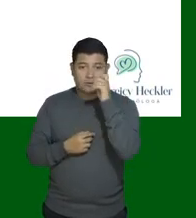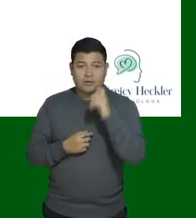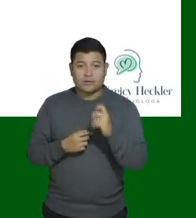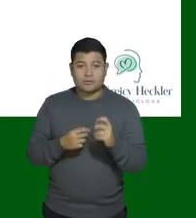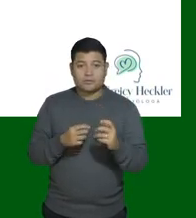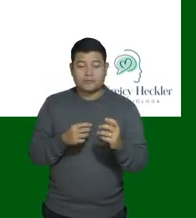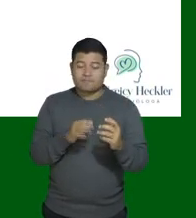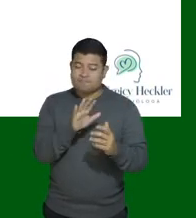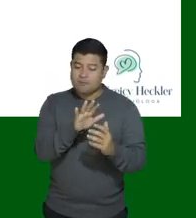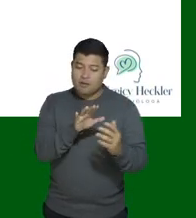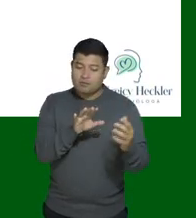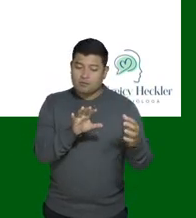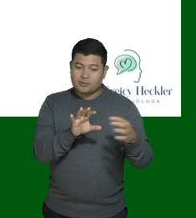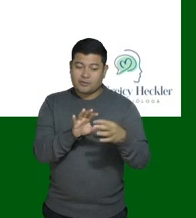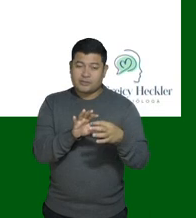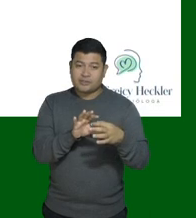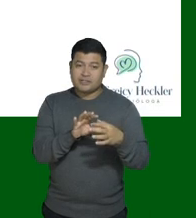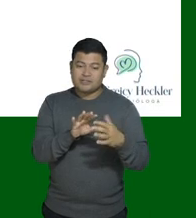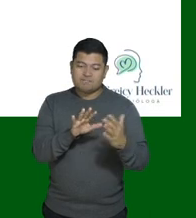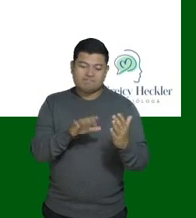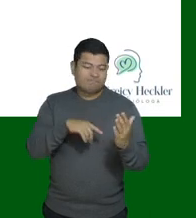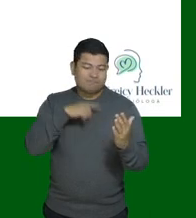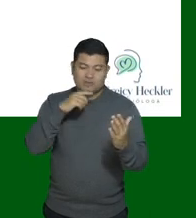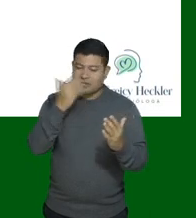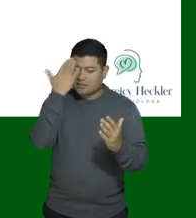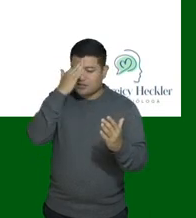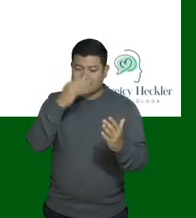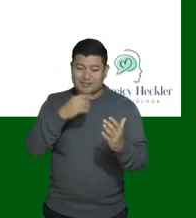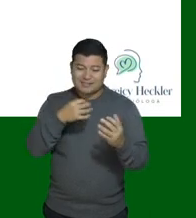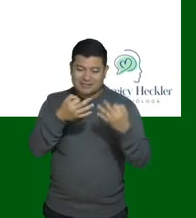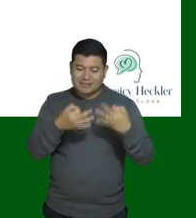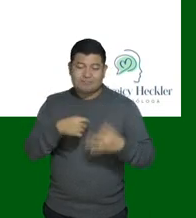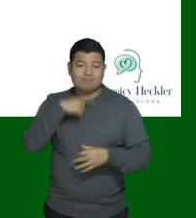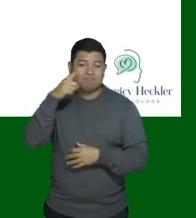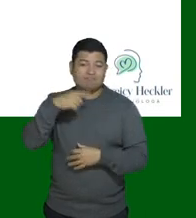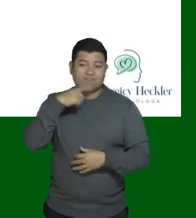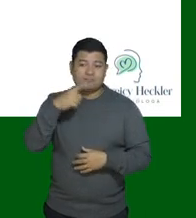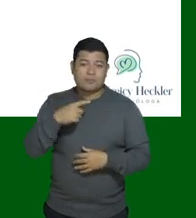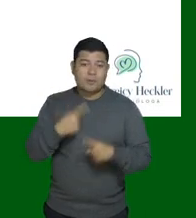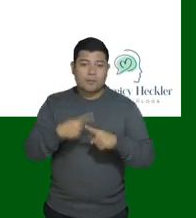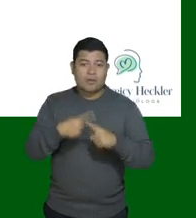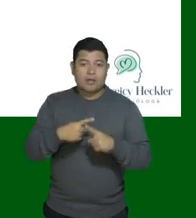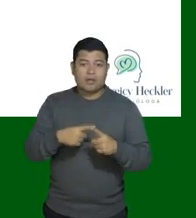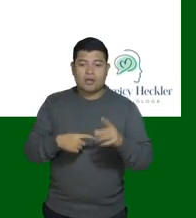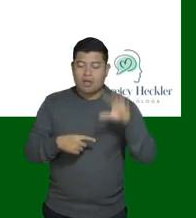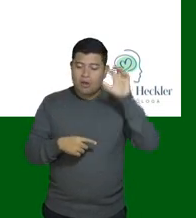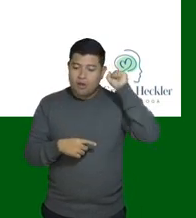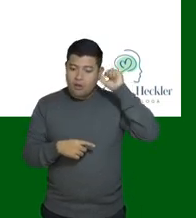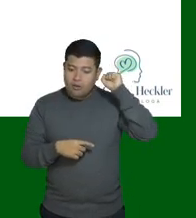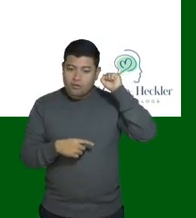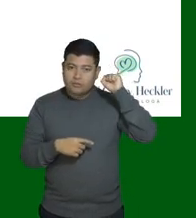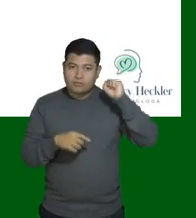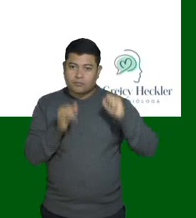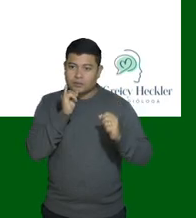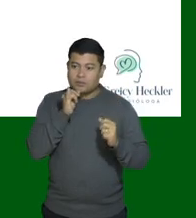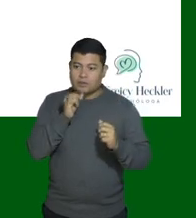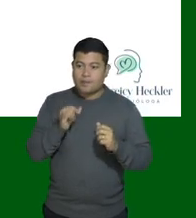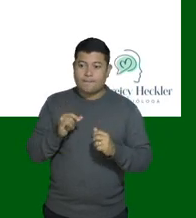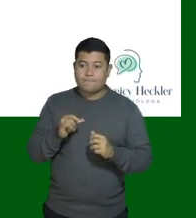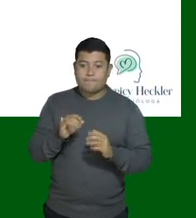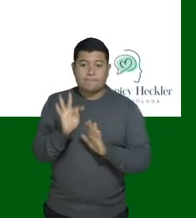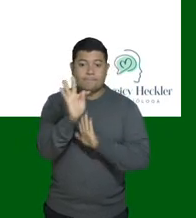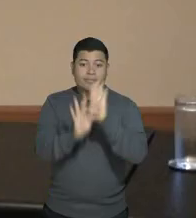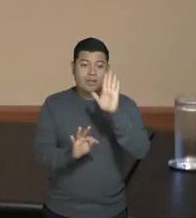Tá, e não consegue entender. Uma frase. Vai ler um texto de português.